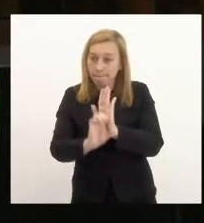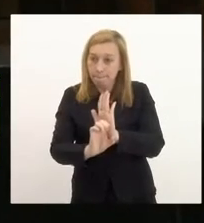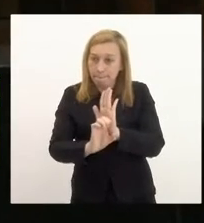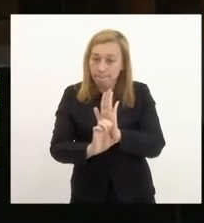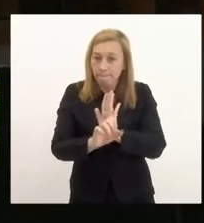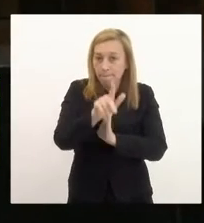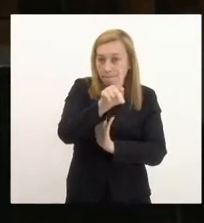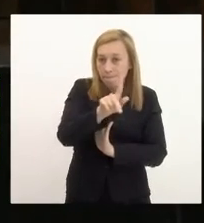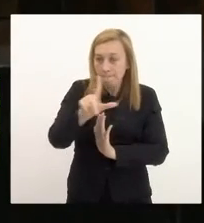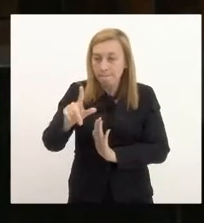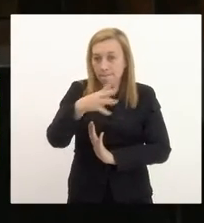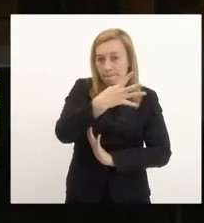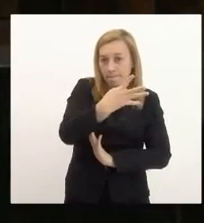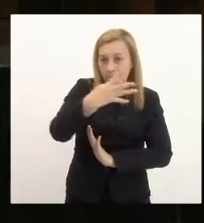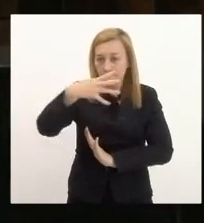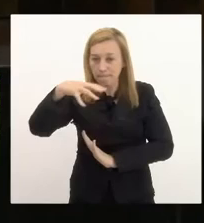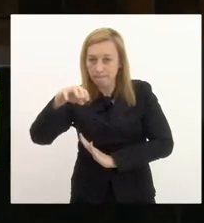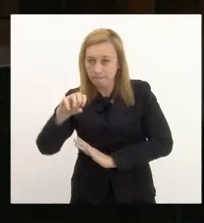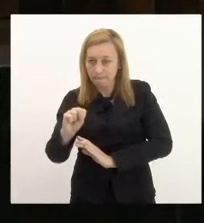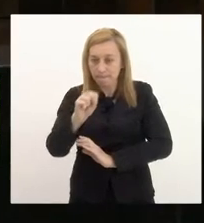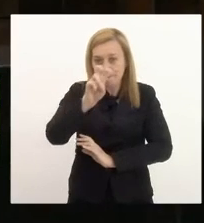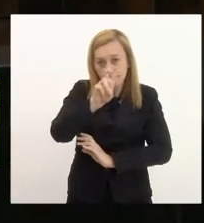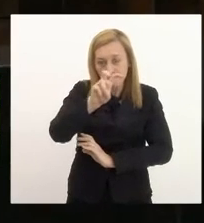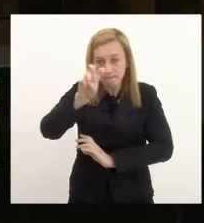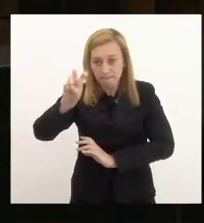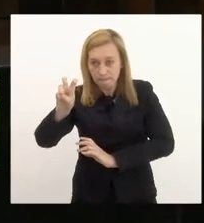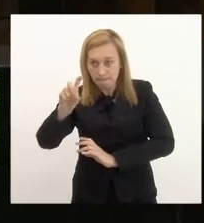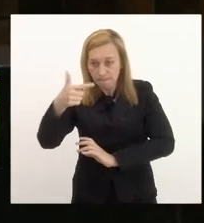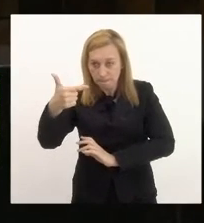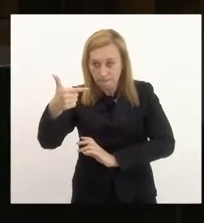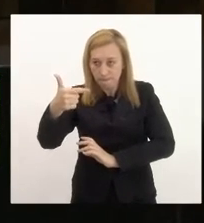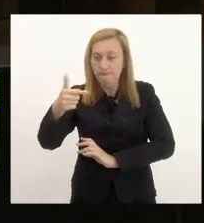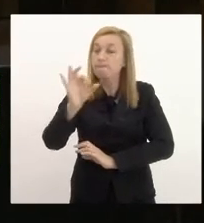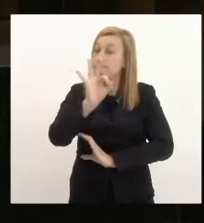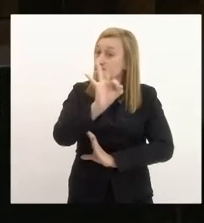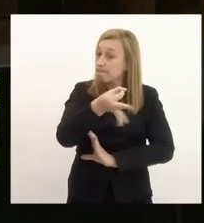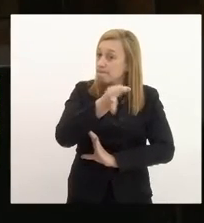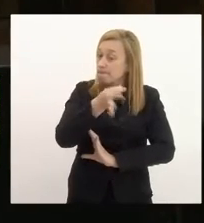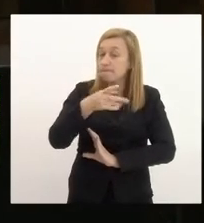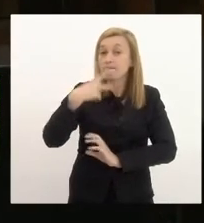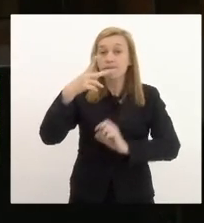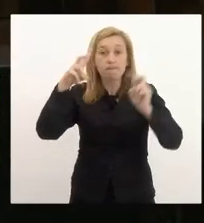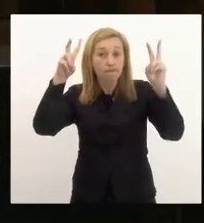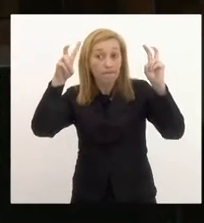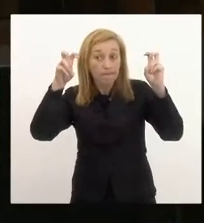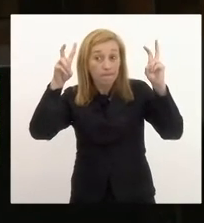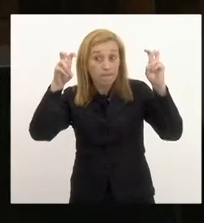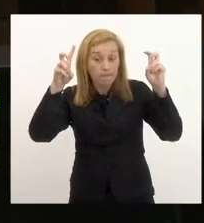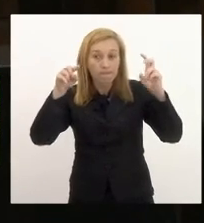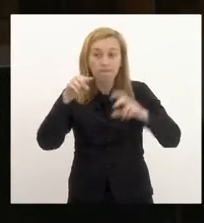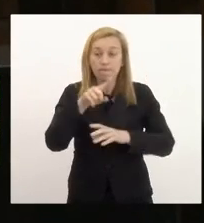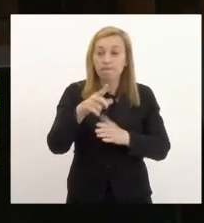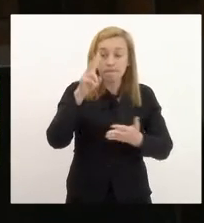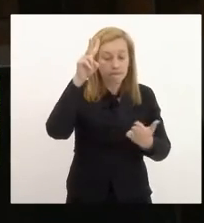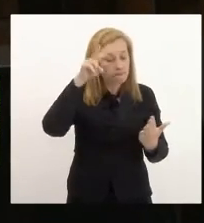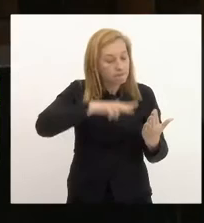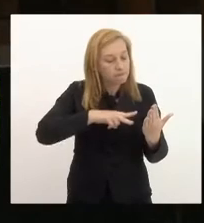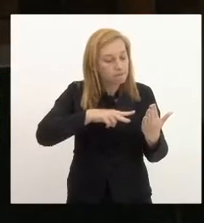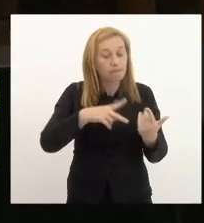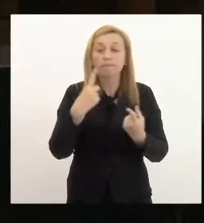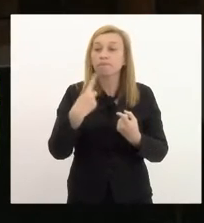ao PL 4852 que trata exatamente desse tema e aqui leio